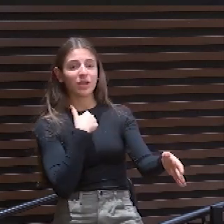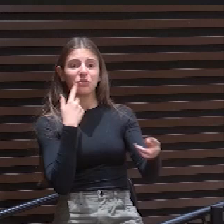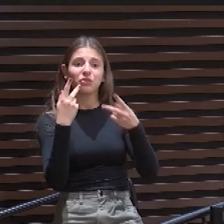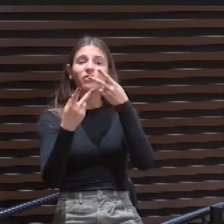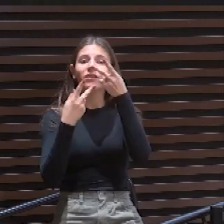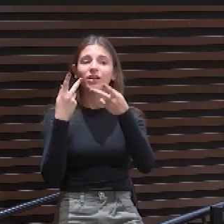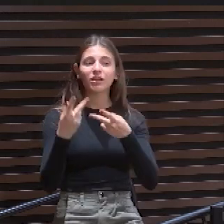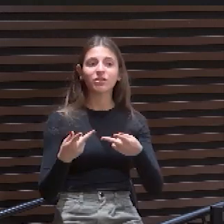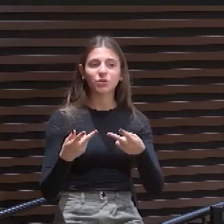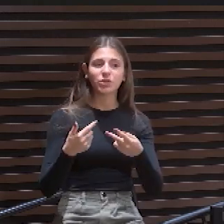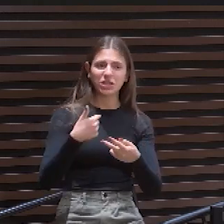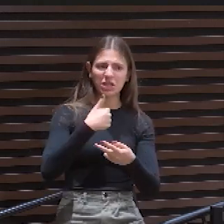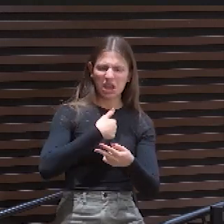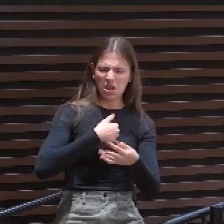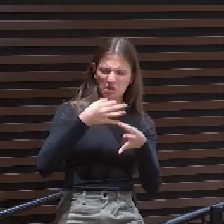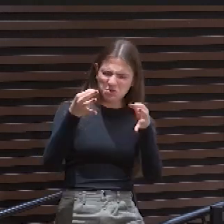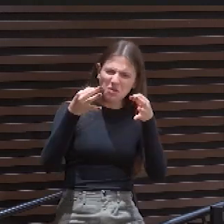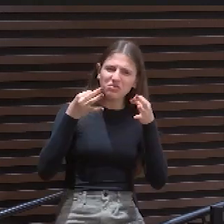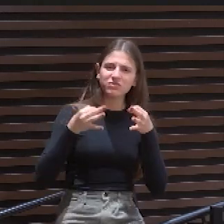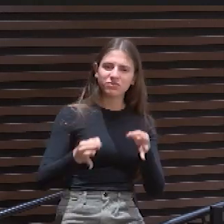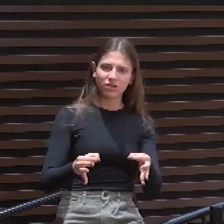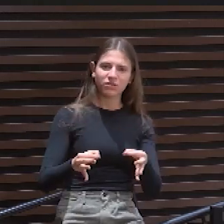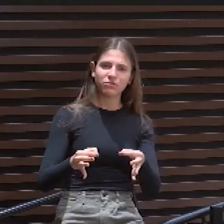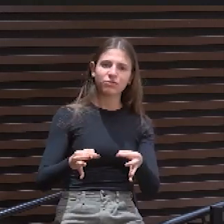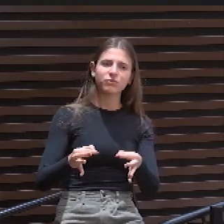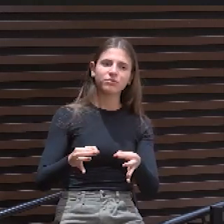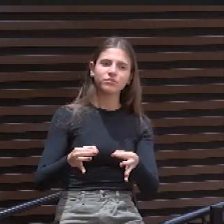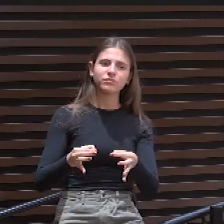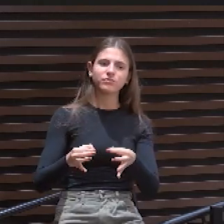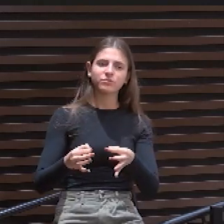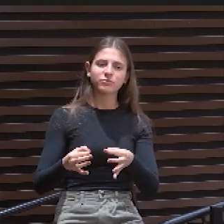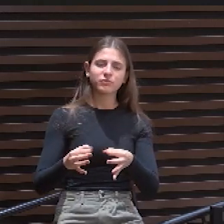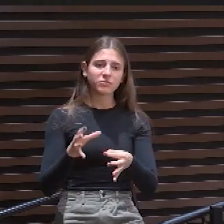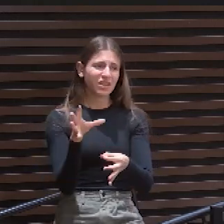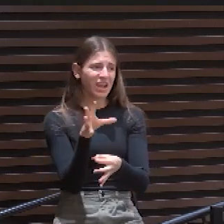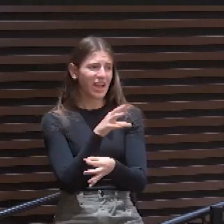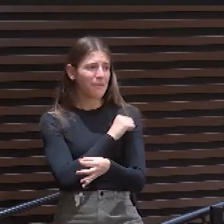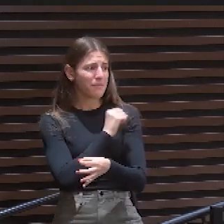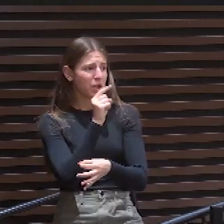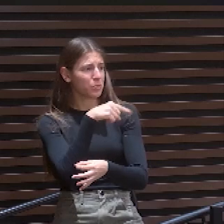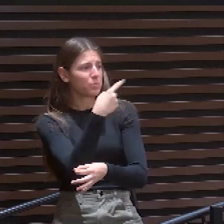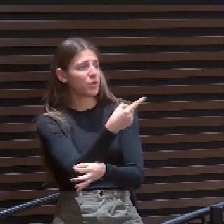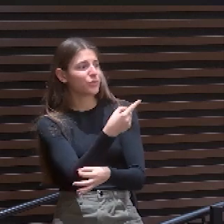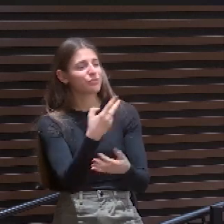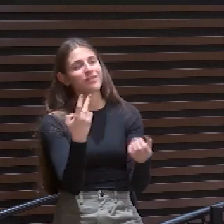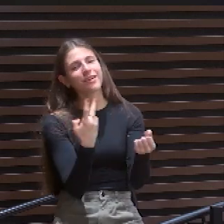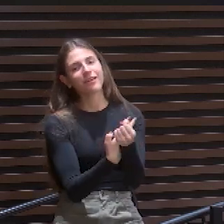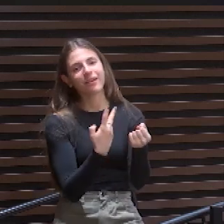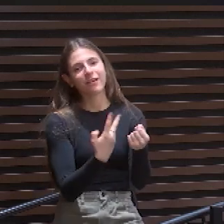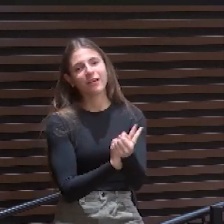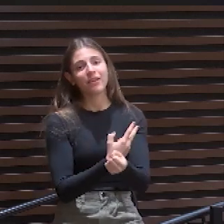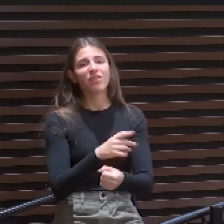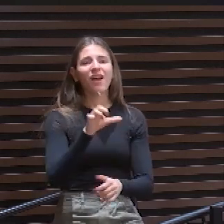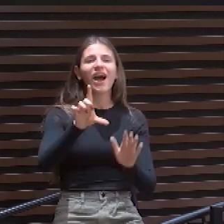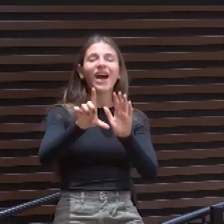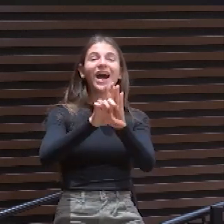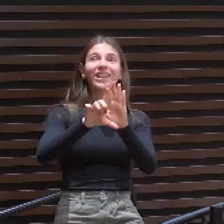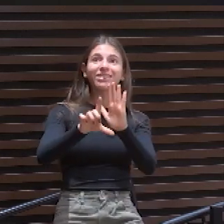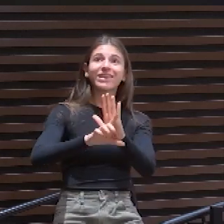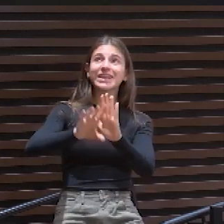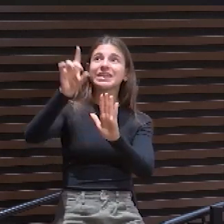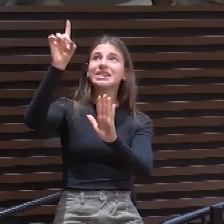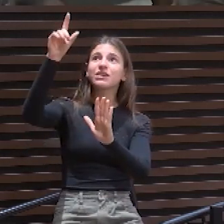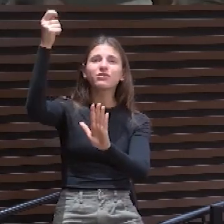eu estou tão certo, que amar o próximo é errado. a lei que Deus deu está